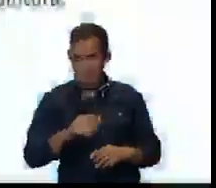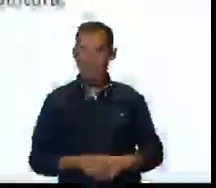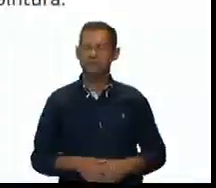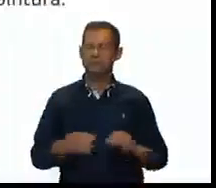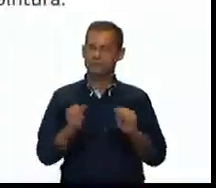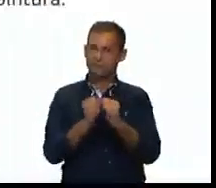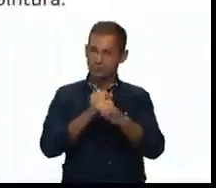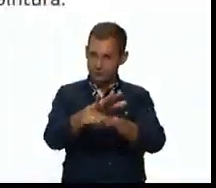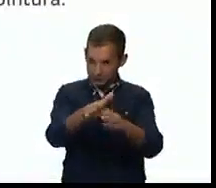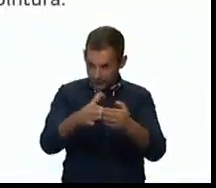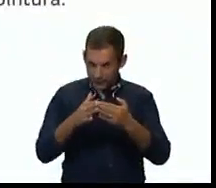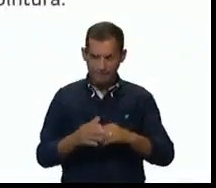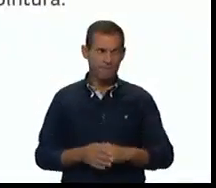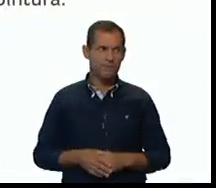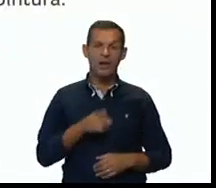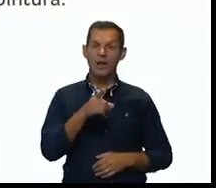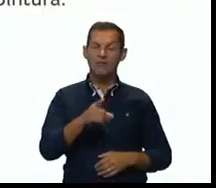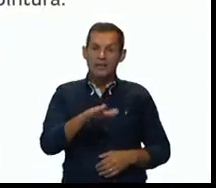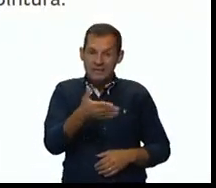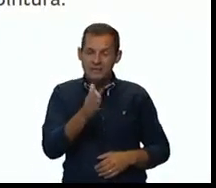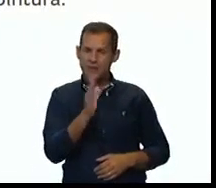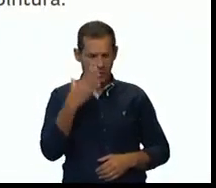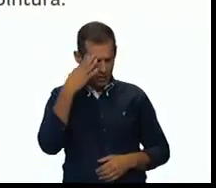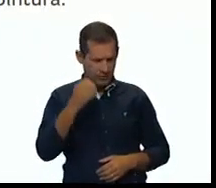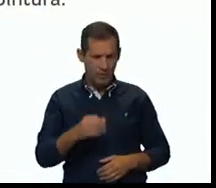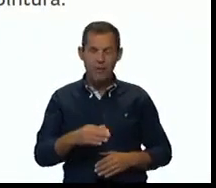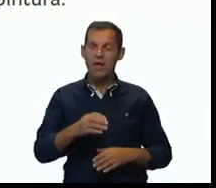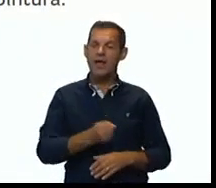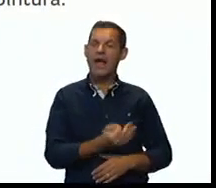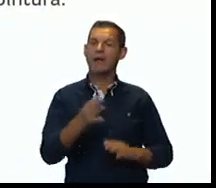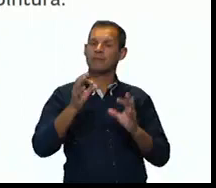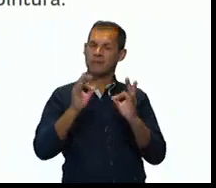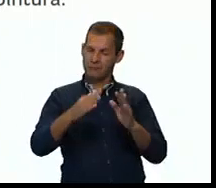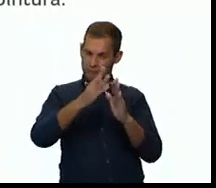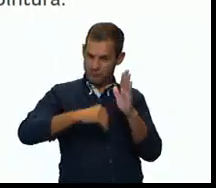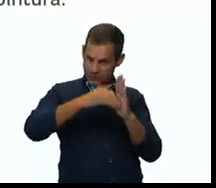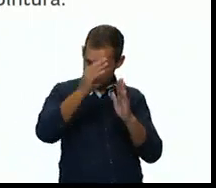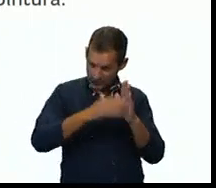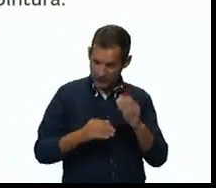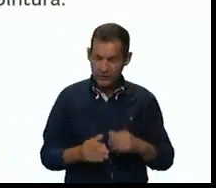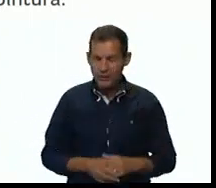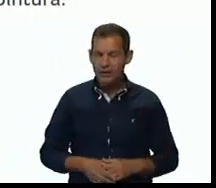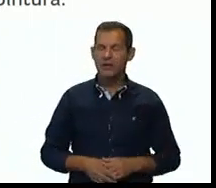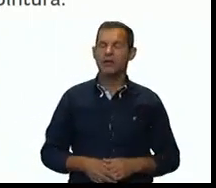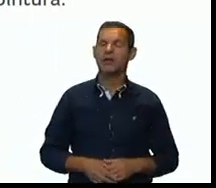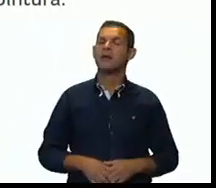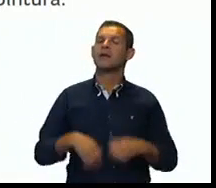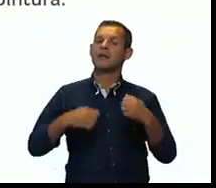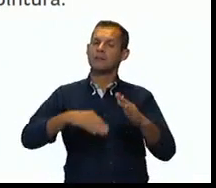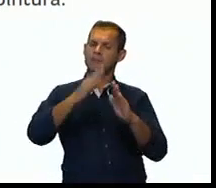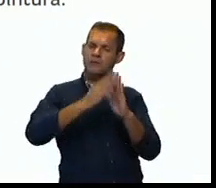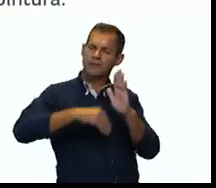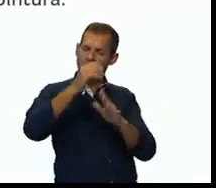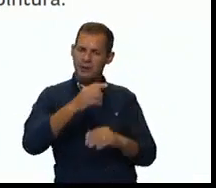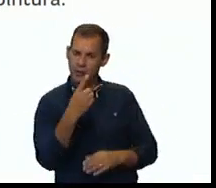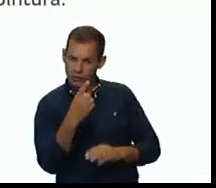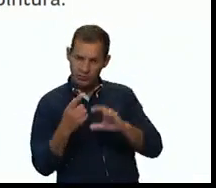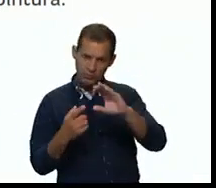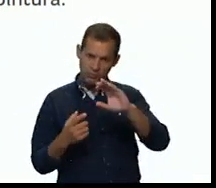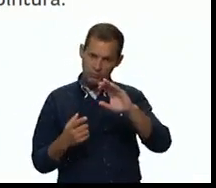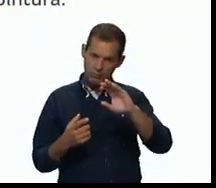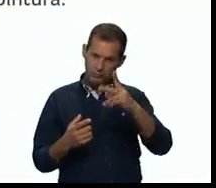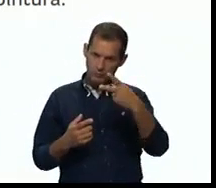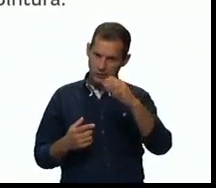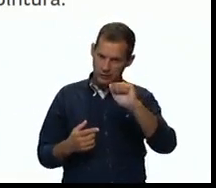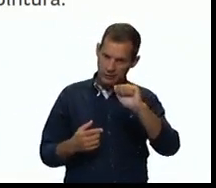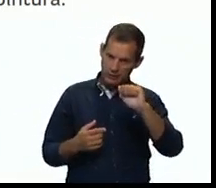Acompanhe. Você, então, já sabe qual é a quantidade exata de tinta necessária para a pintura de uma chapa. E